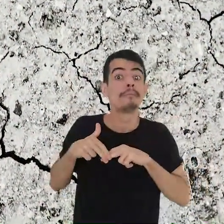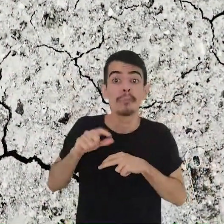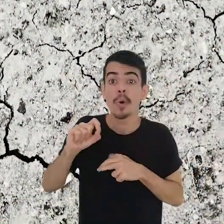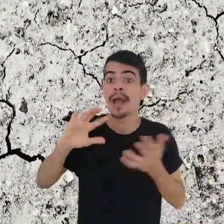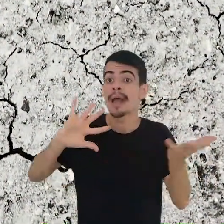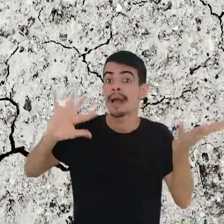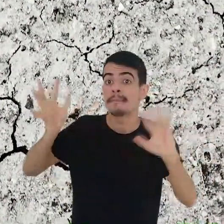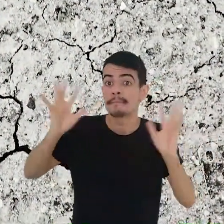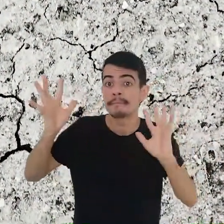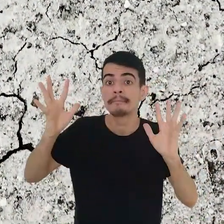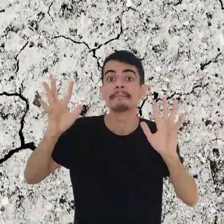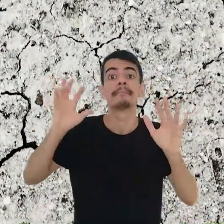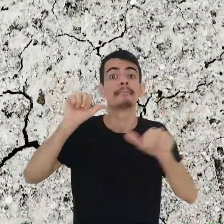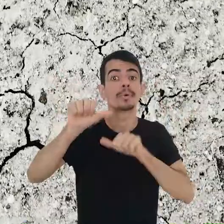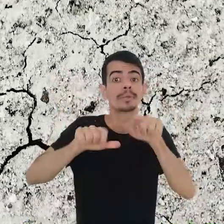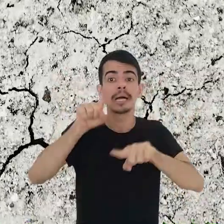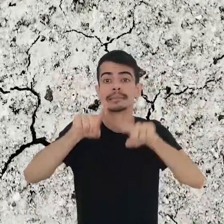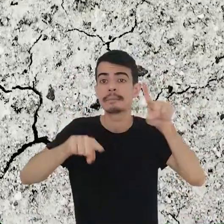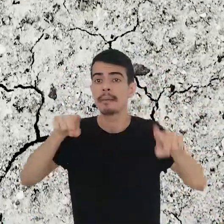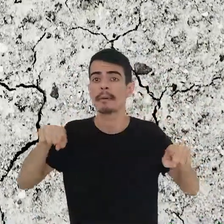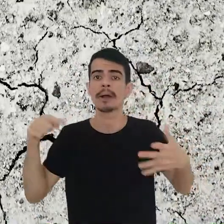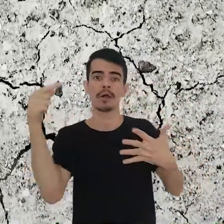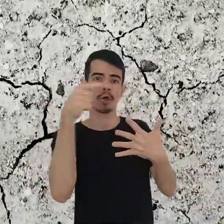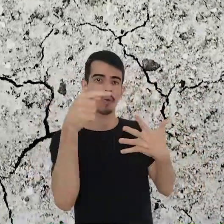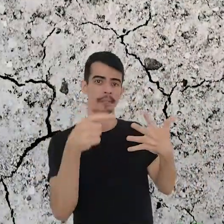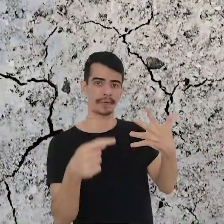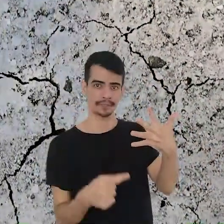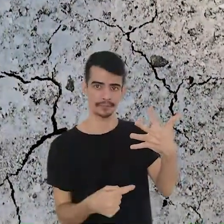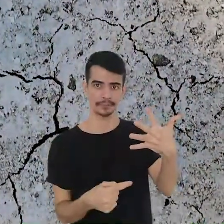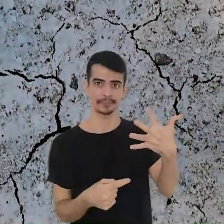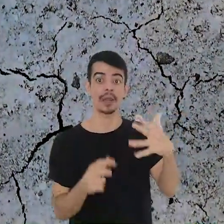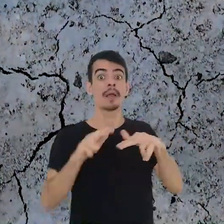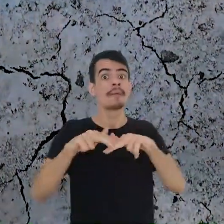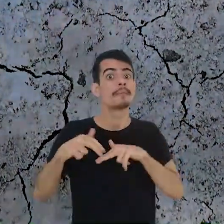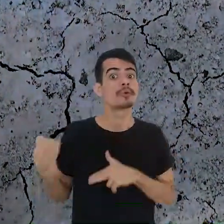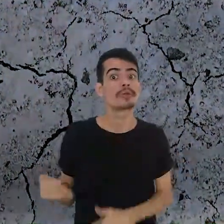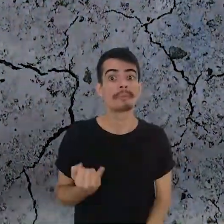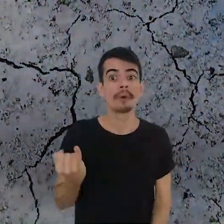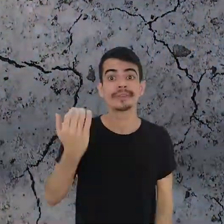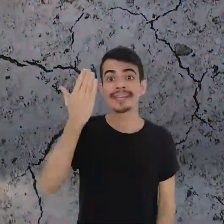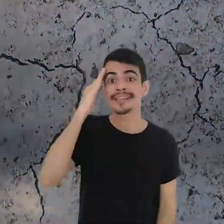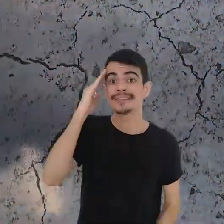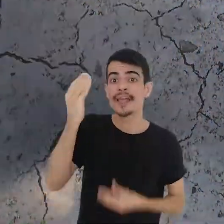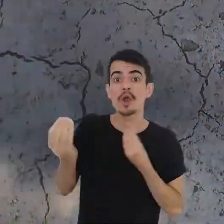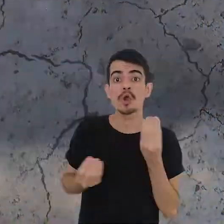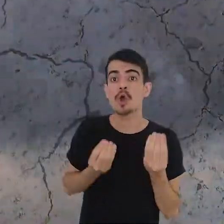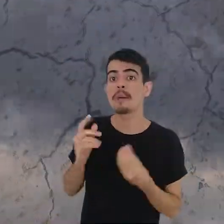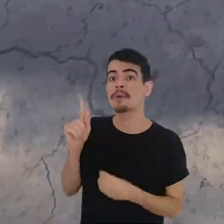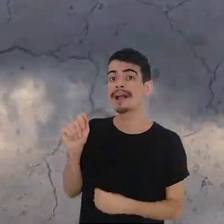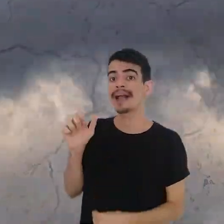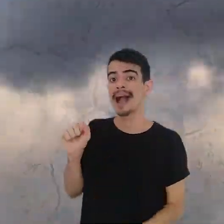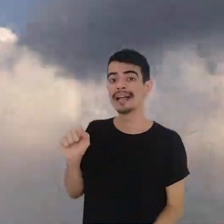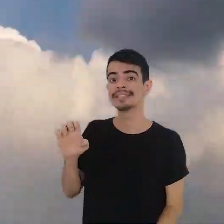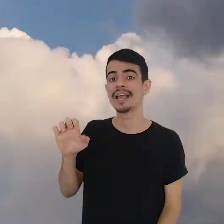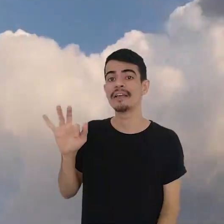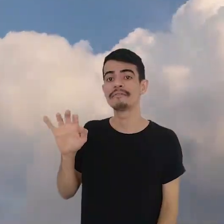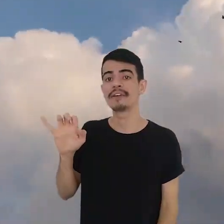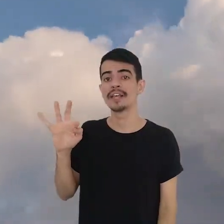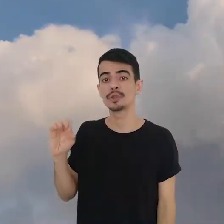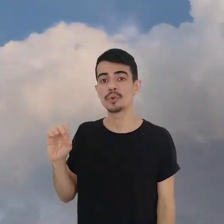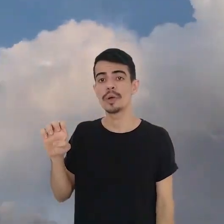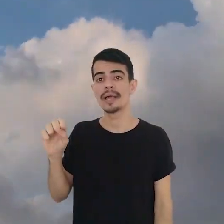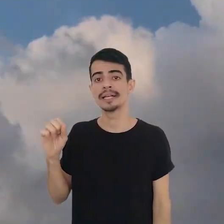a partir de mudanças no clima e em seus componentes. Nesse cenário, compreender como atuam os gases do